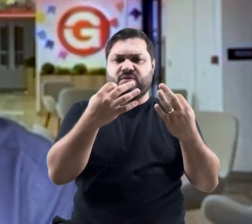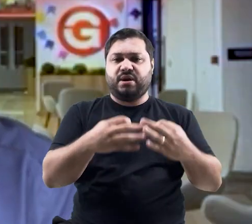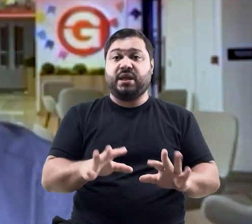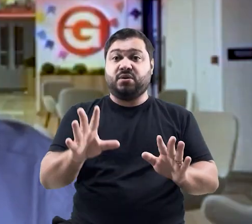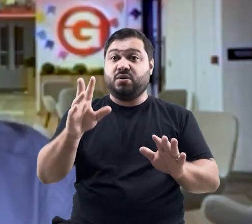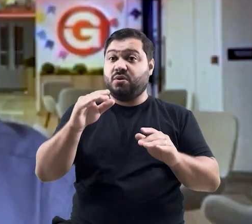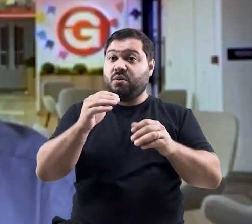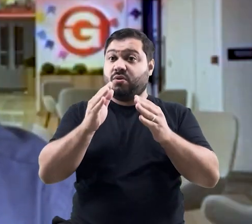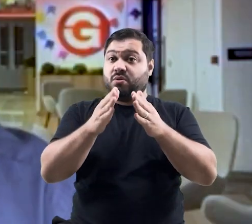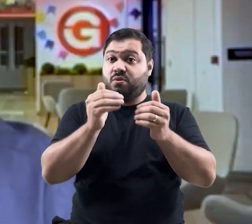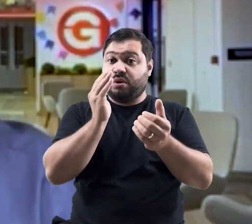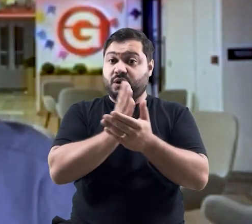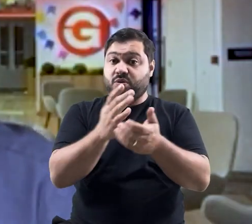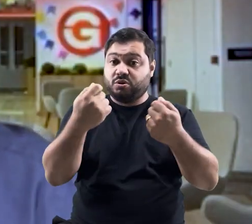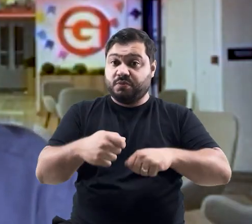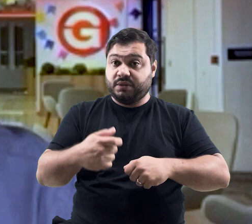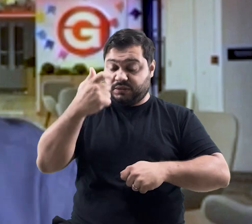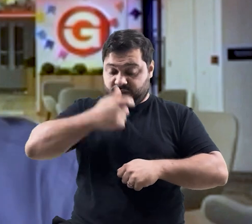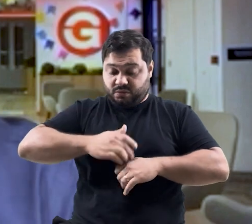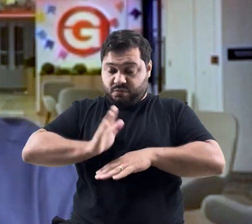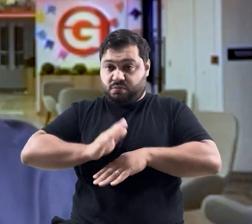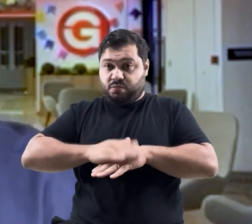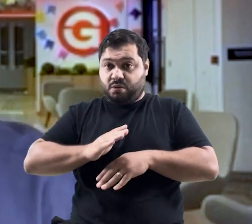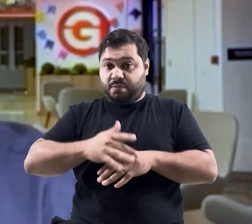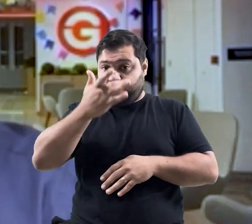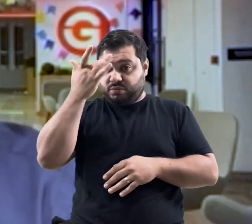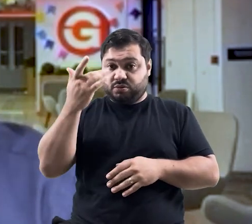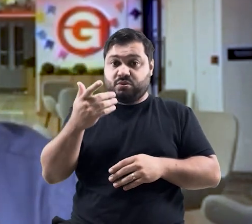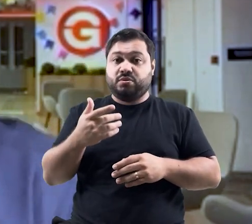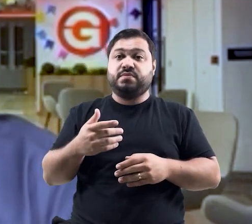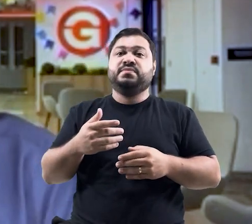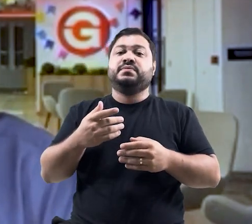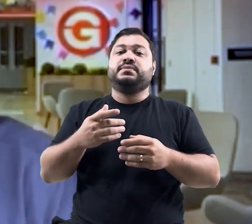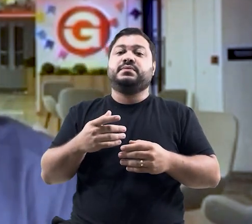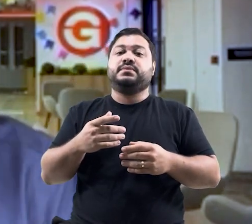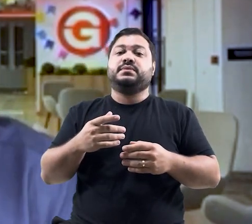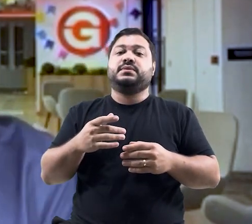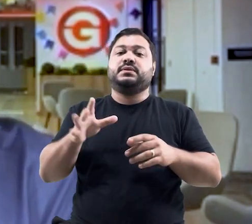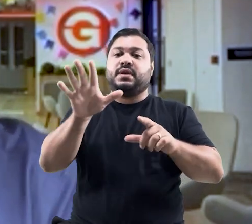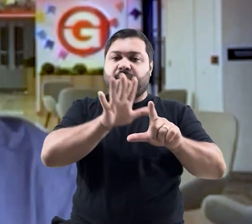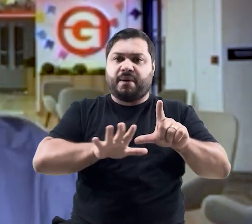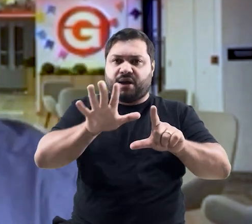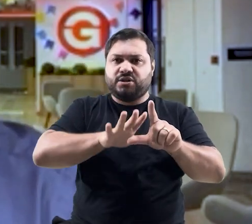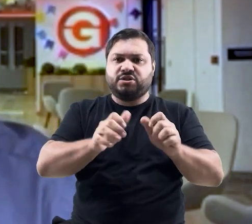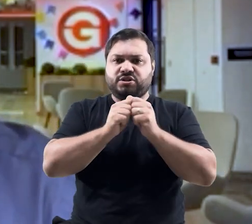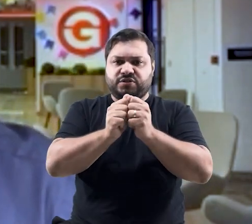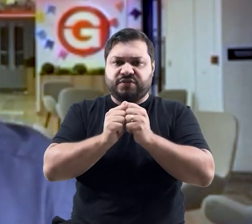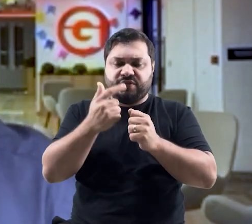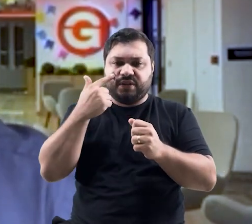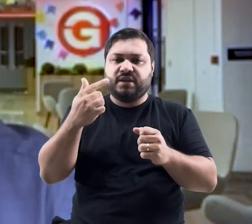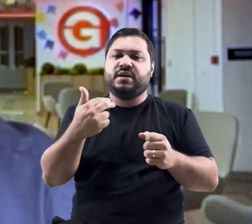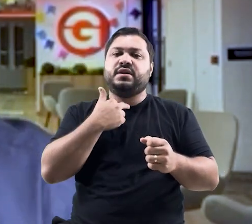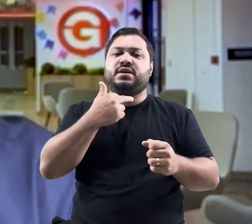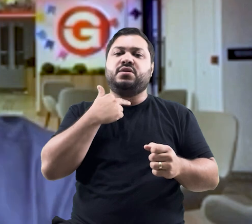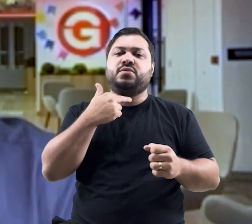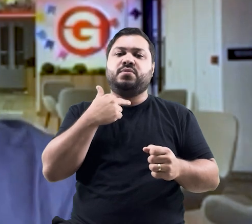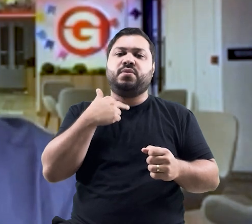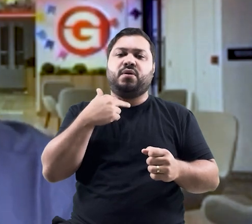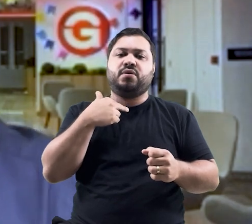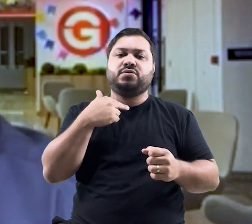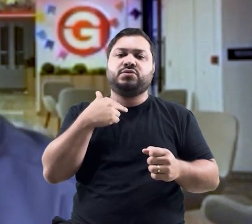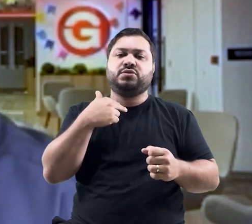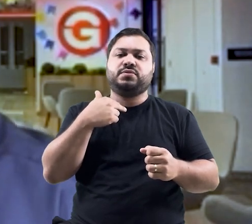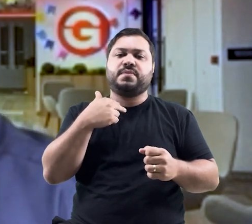correto. Lembrando que esse recurso tem que ser interposto pelo próprio candidato na sua página de acompanhamento do recurso, e ele